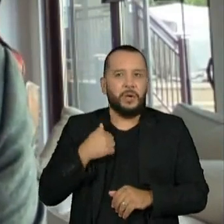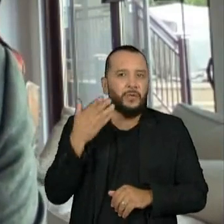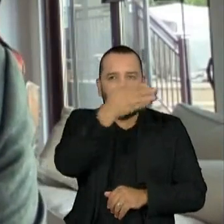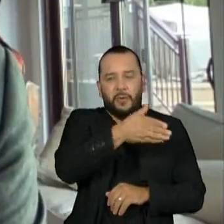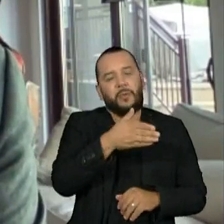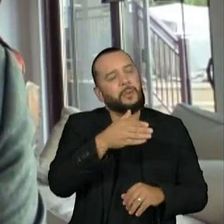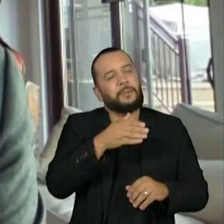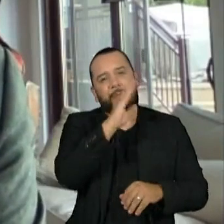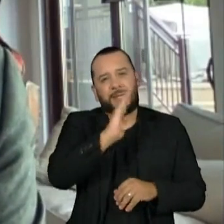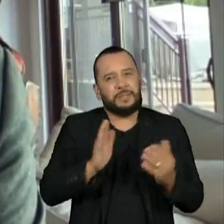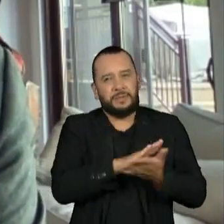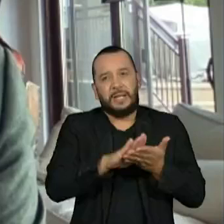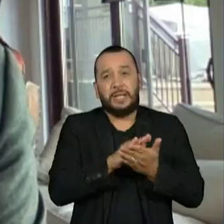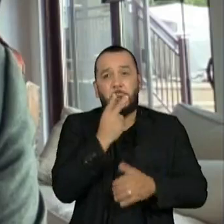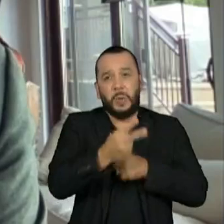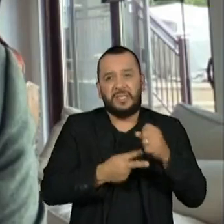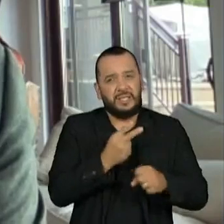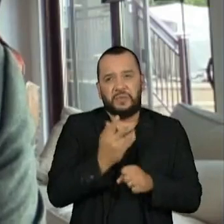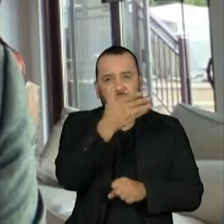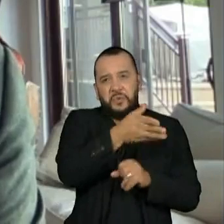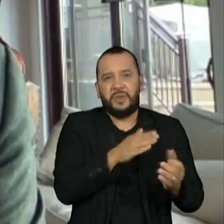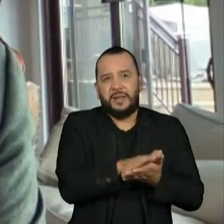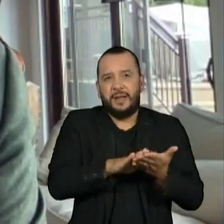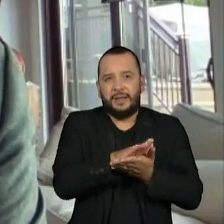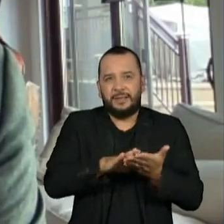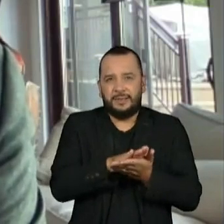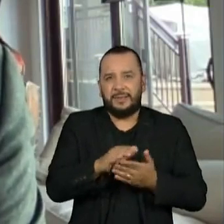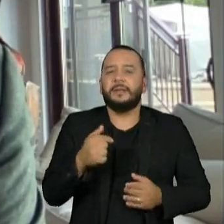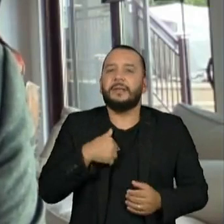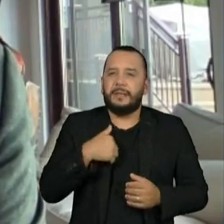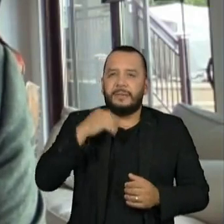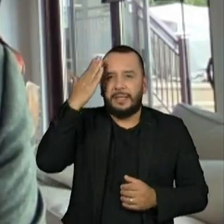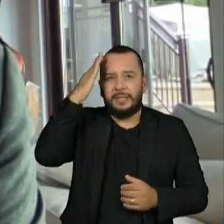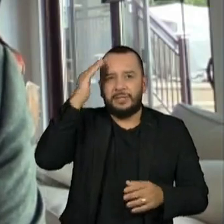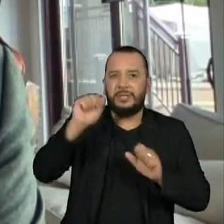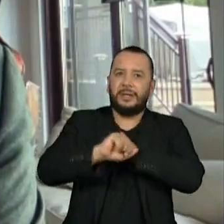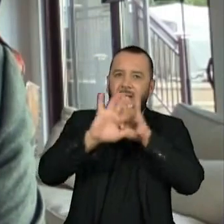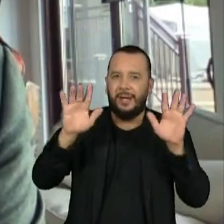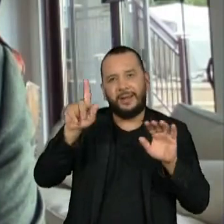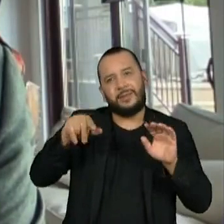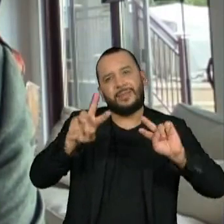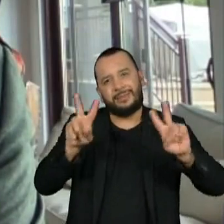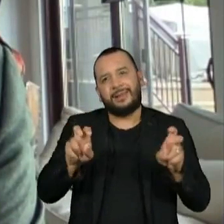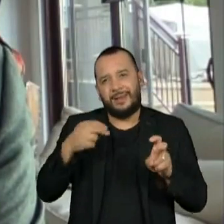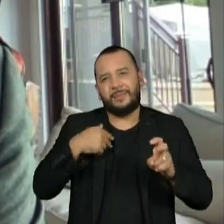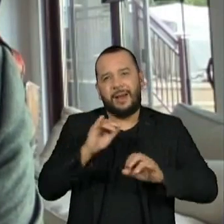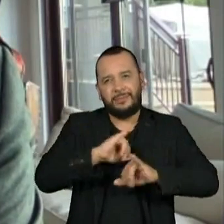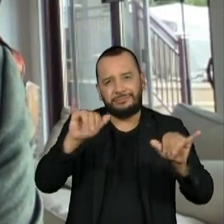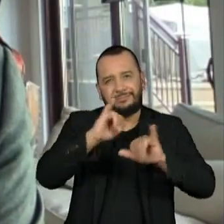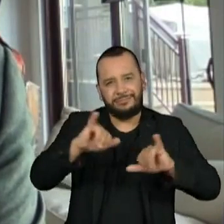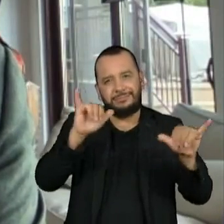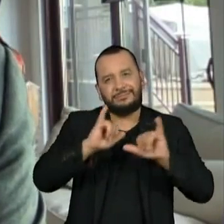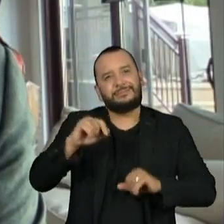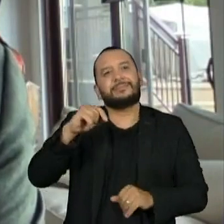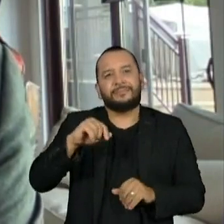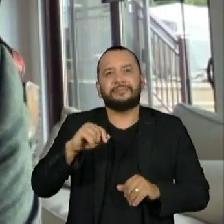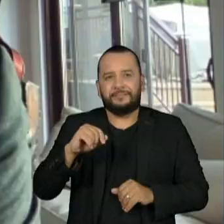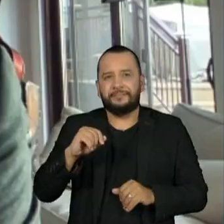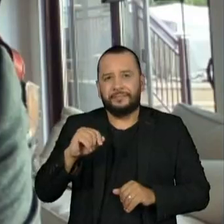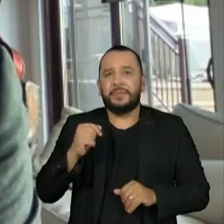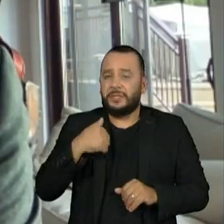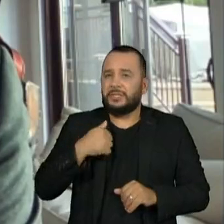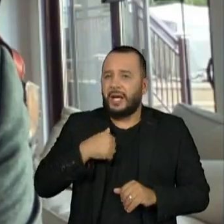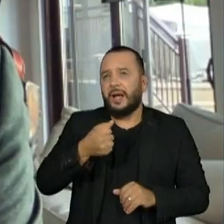for more than 2 years. Clearly, it has been a recurrent theme of